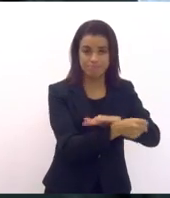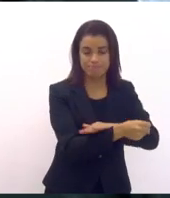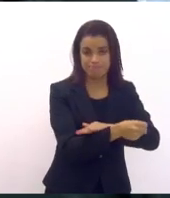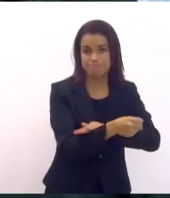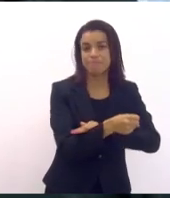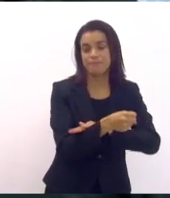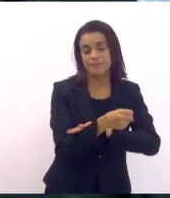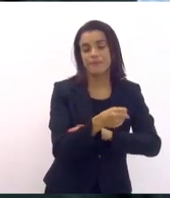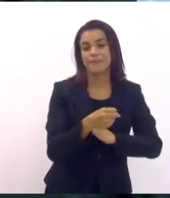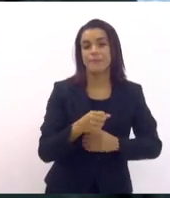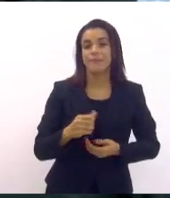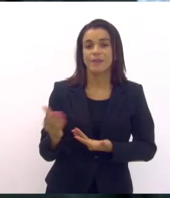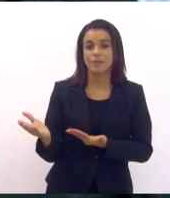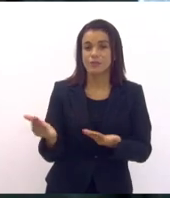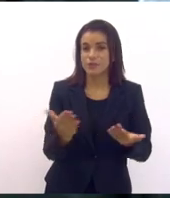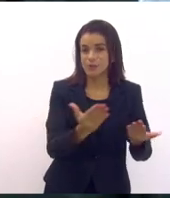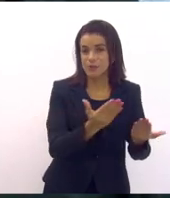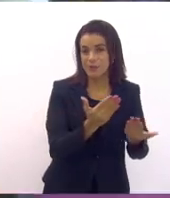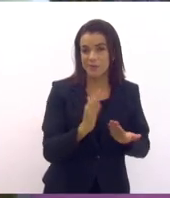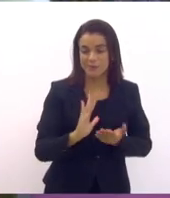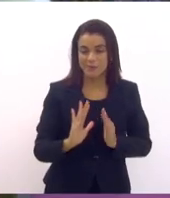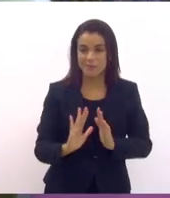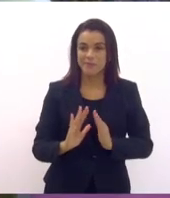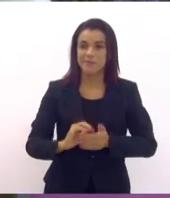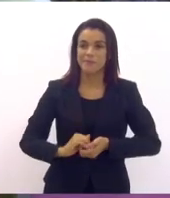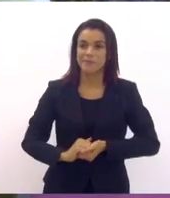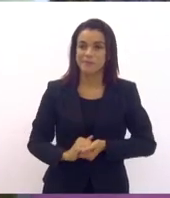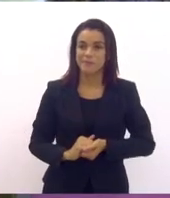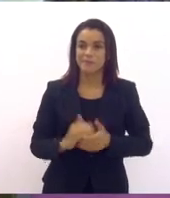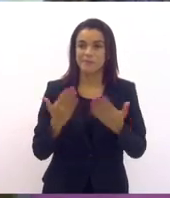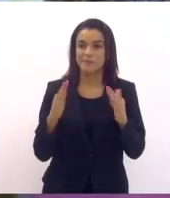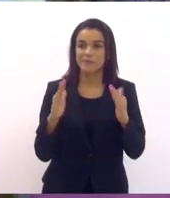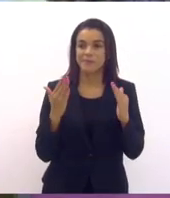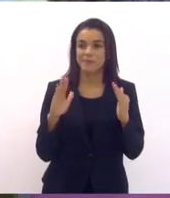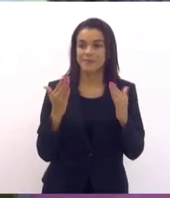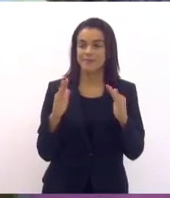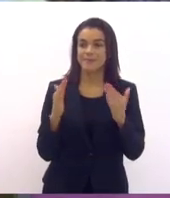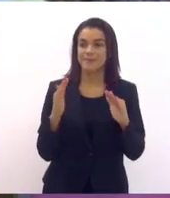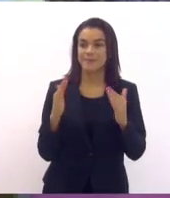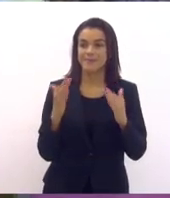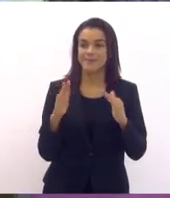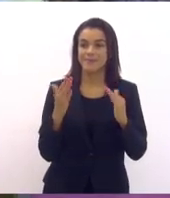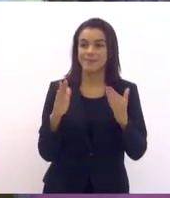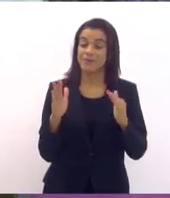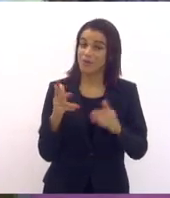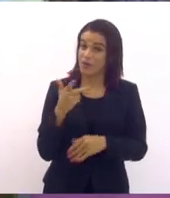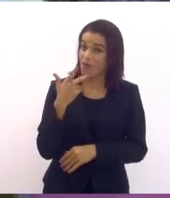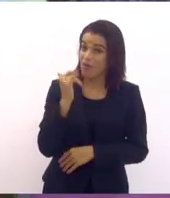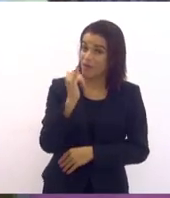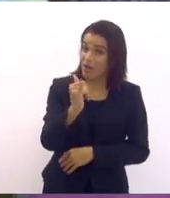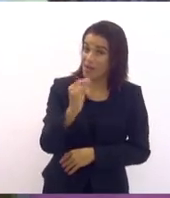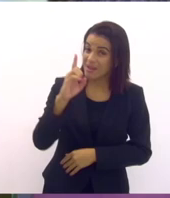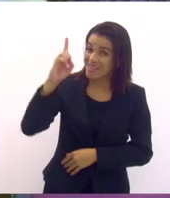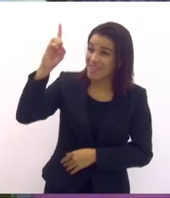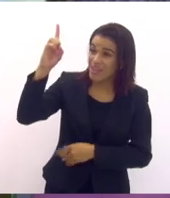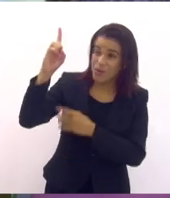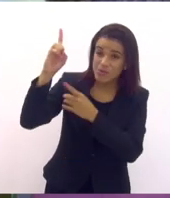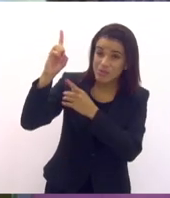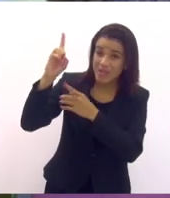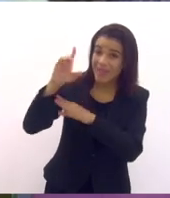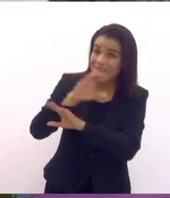trabalho seu maravilhoso era o que continha quando eu digo que para Deus nada é